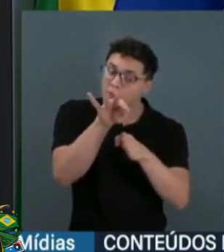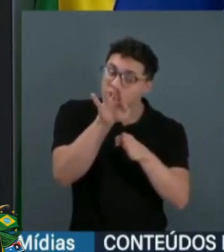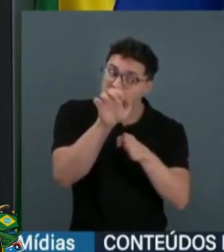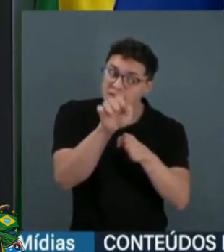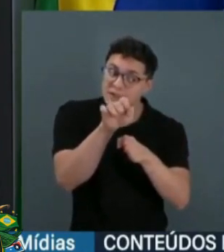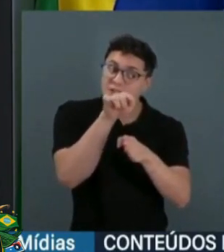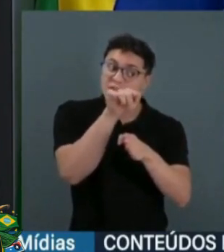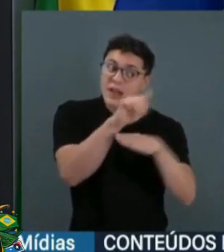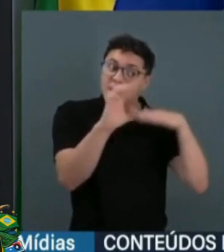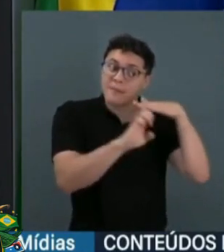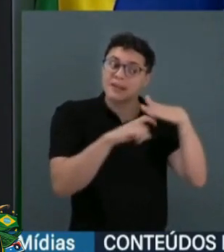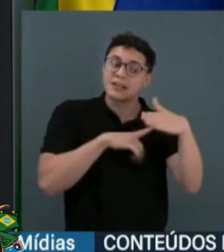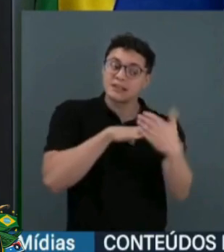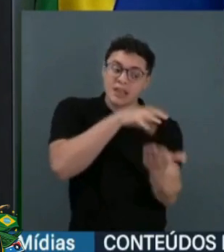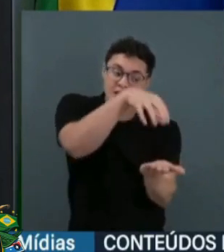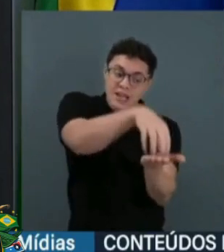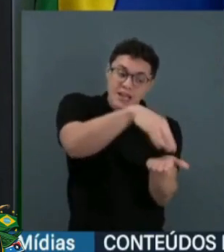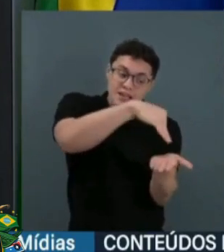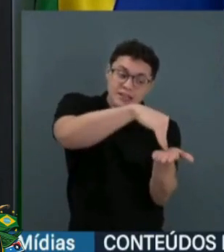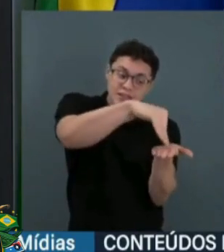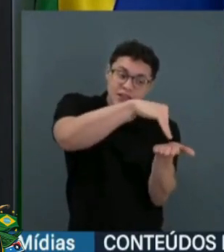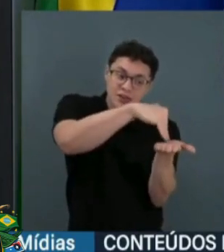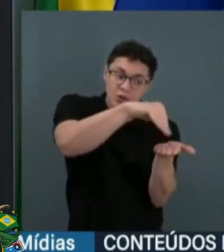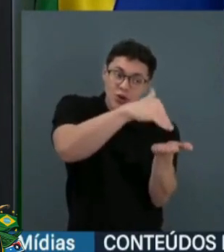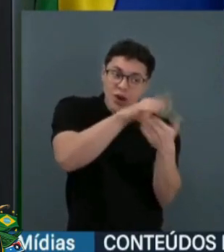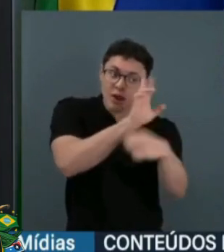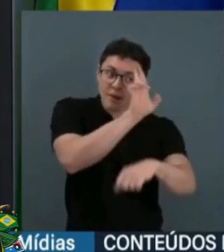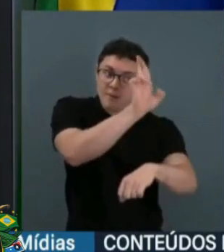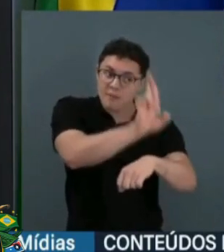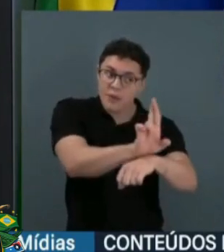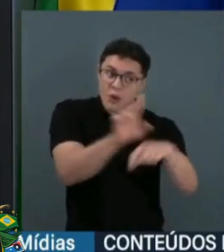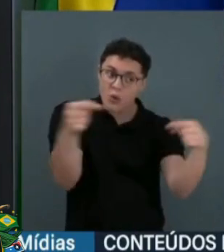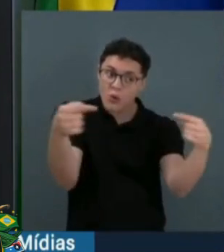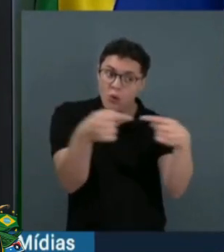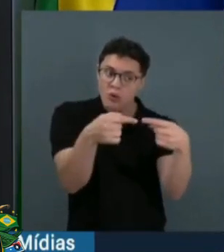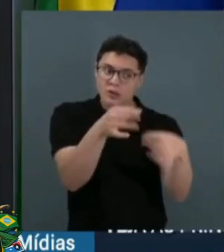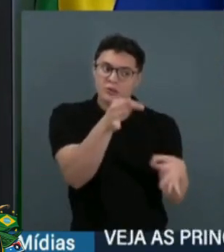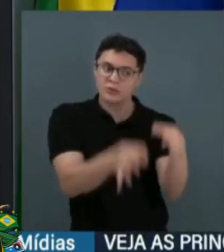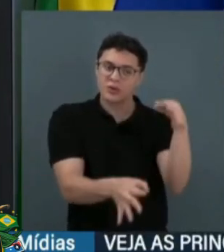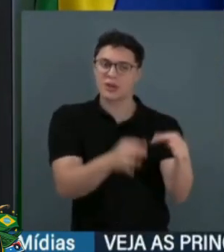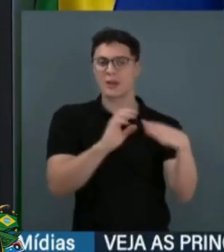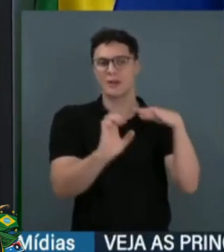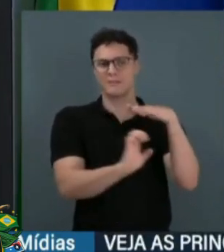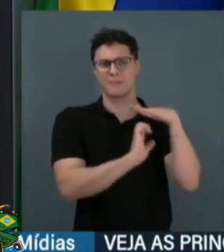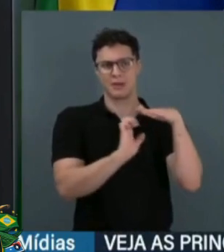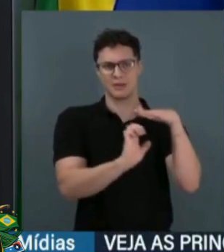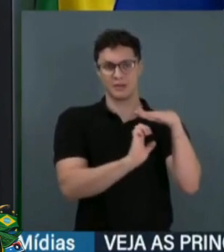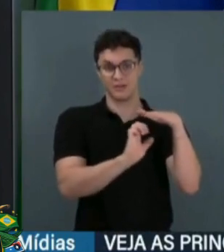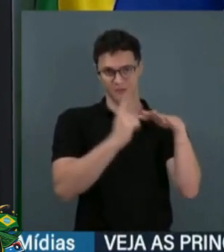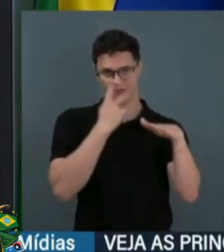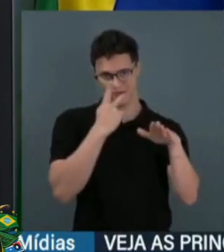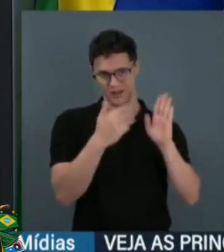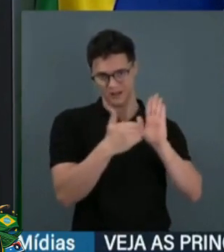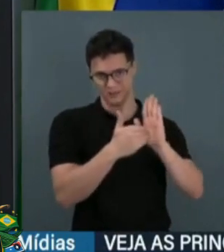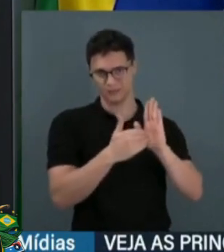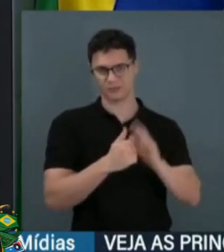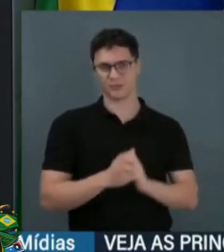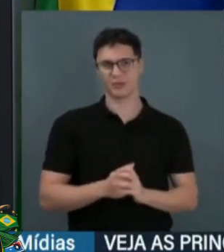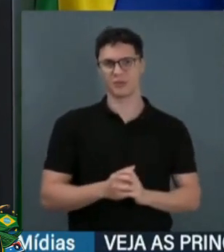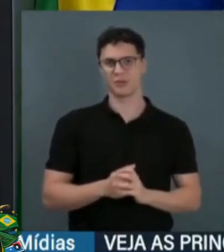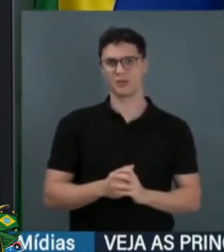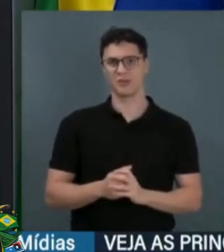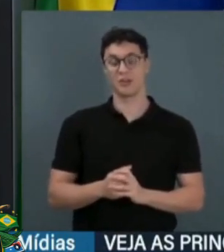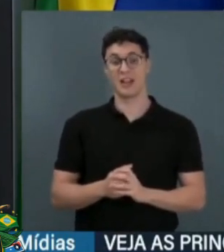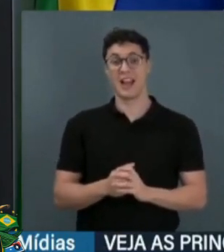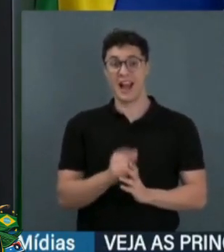um canal direto com a parte jurídica da empresa. Não está dizendo